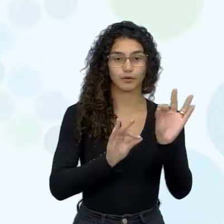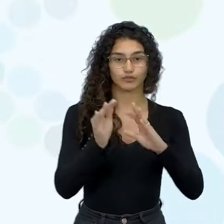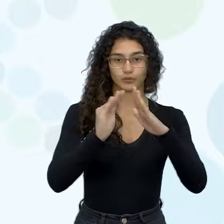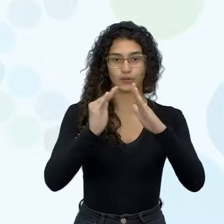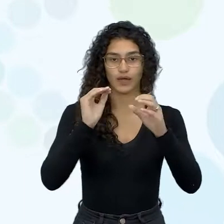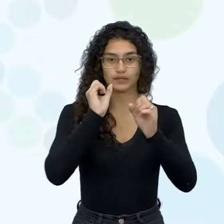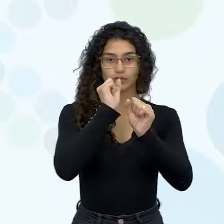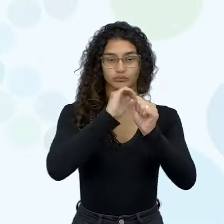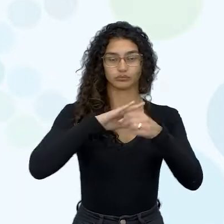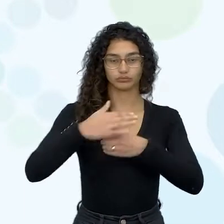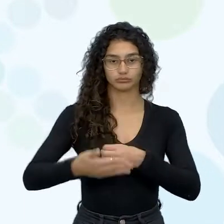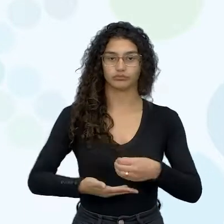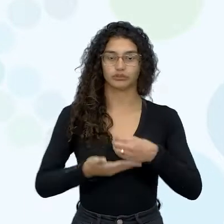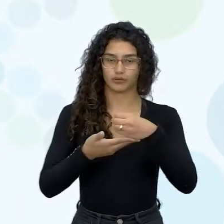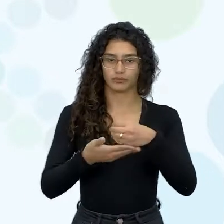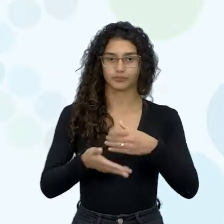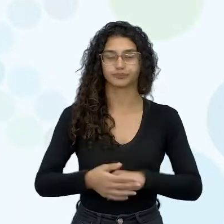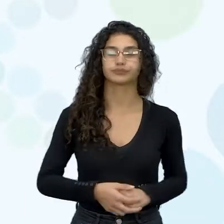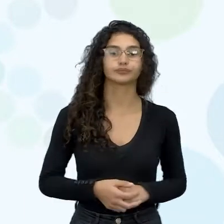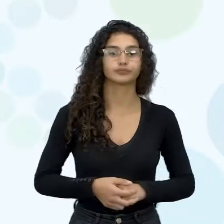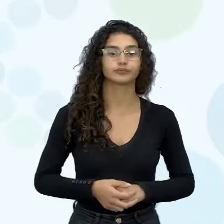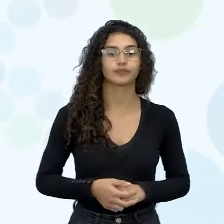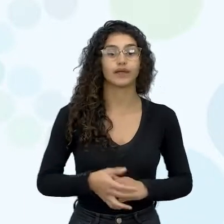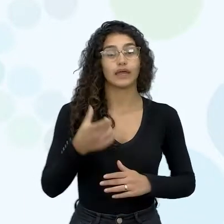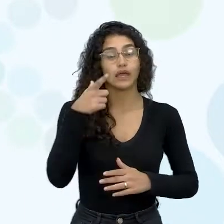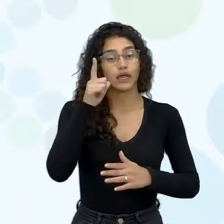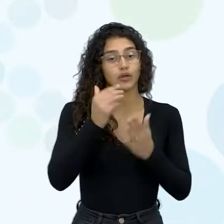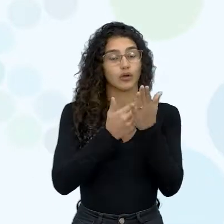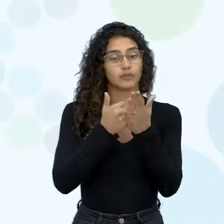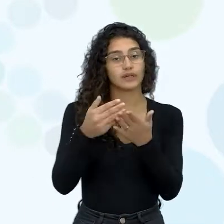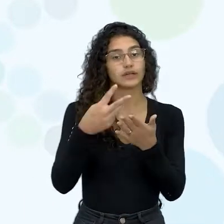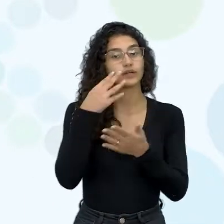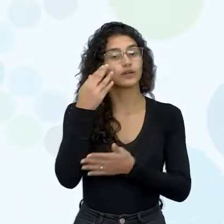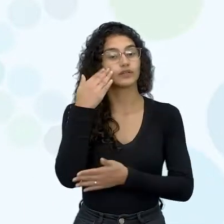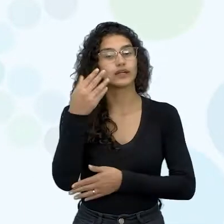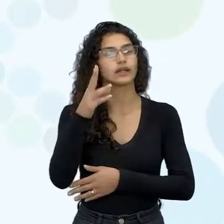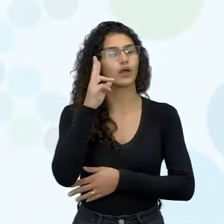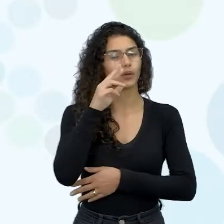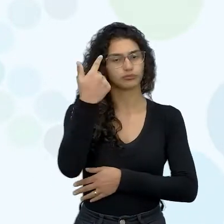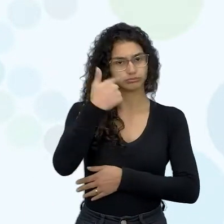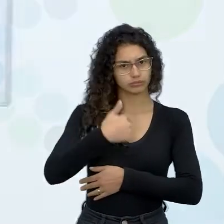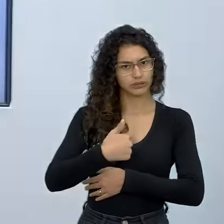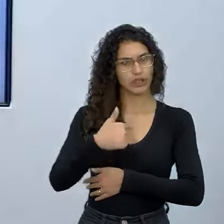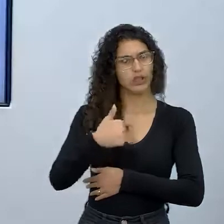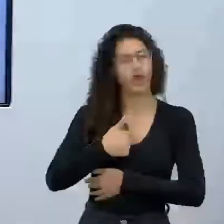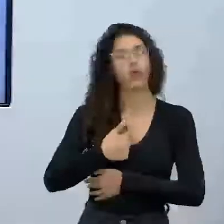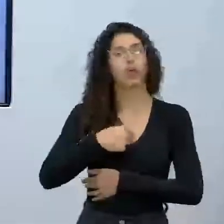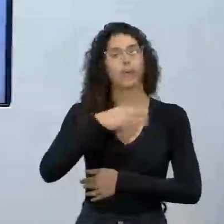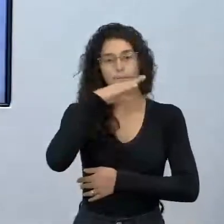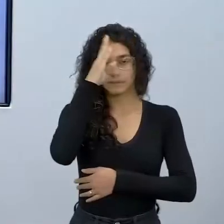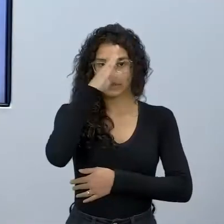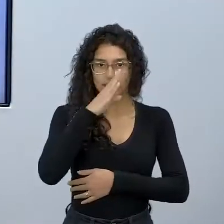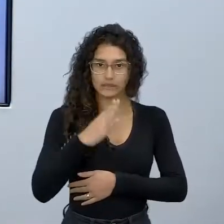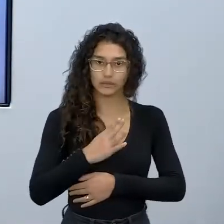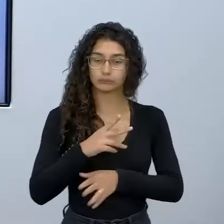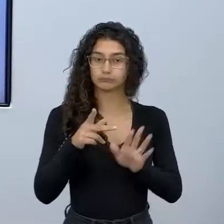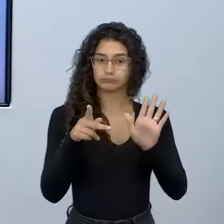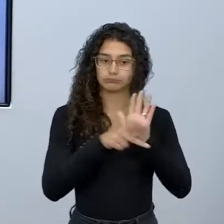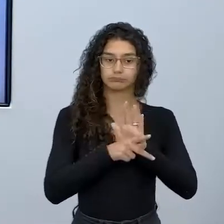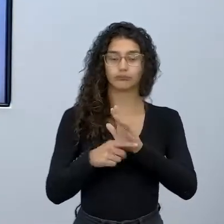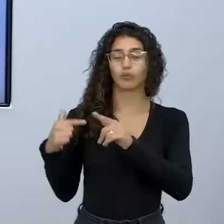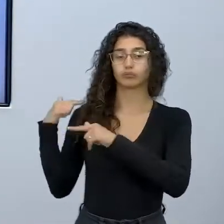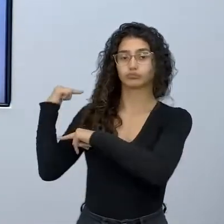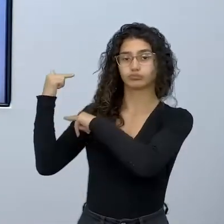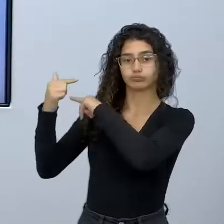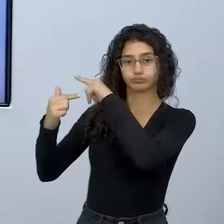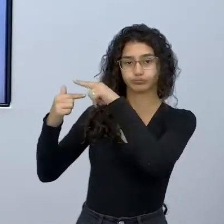Casa Sustentável. Tá? E antes de mais nada, se você não se lembra de mim, eu sou um brasileiro nato, eu sou